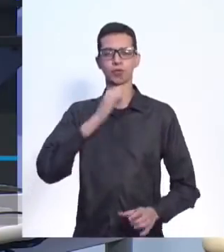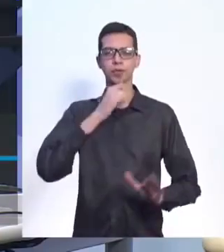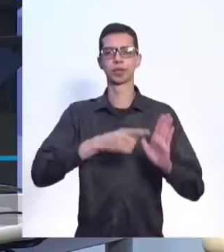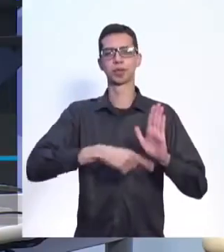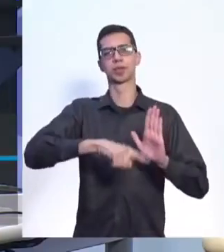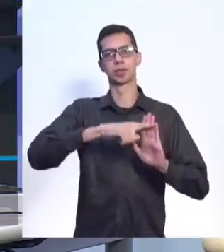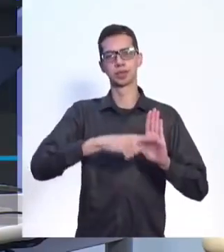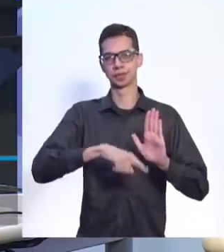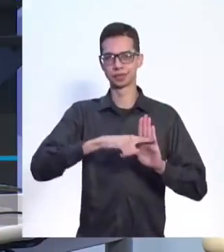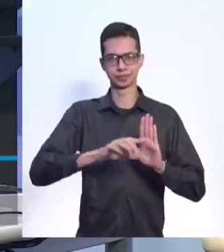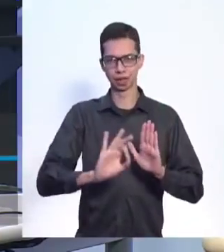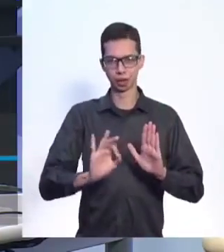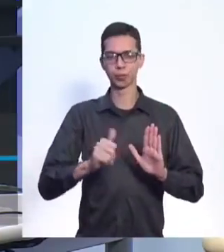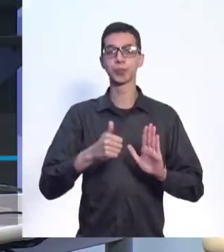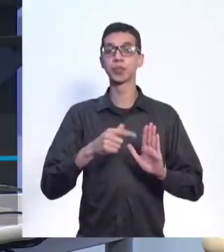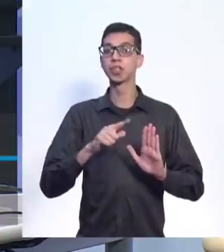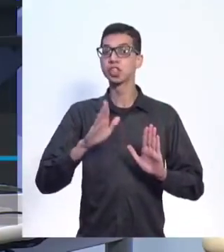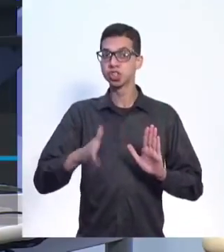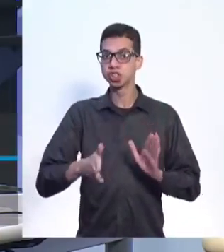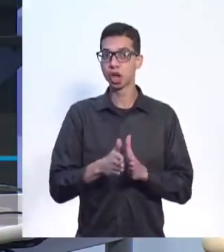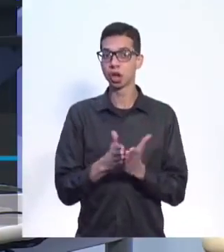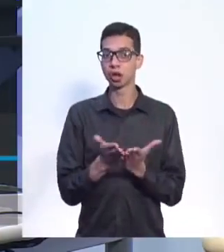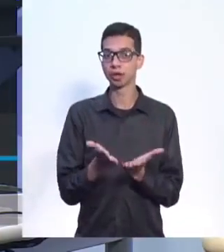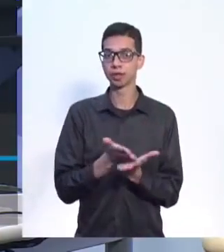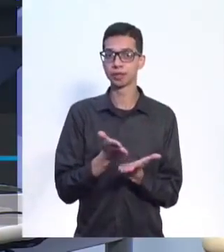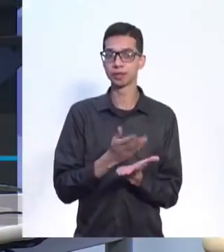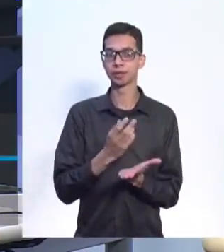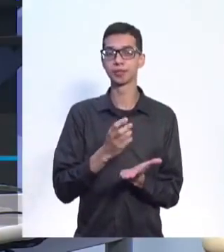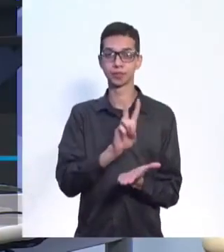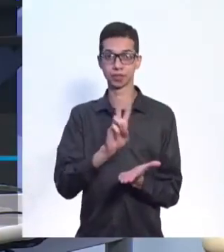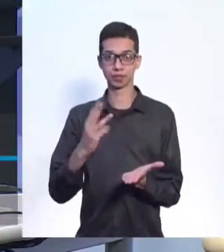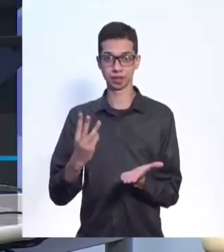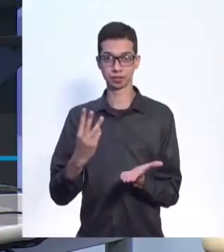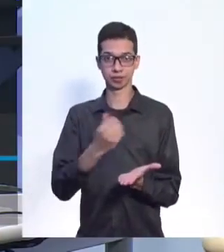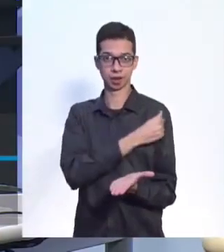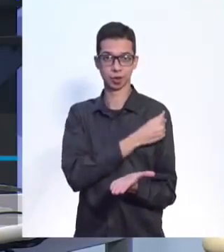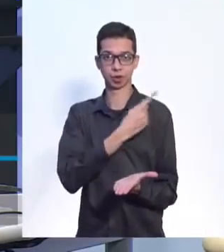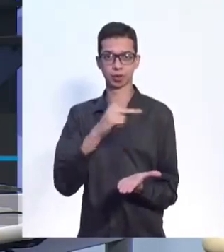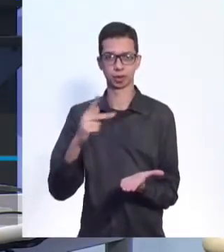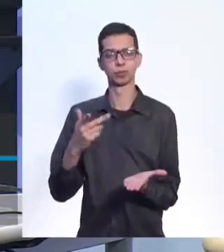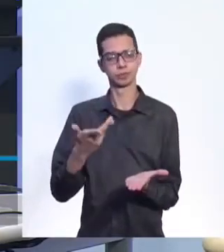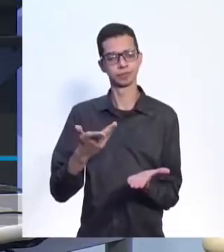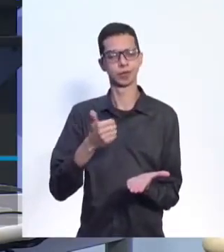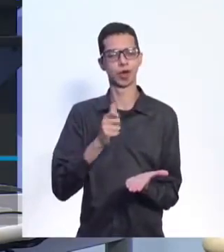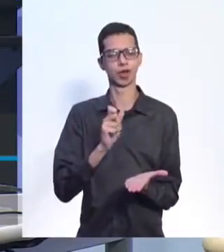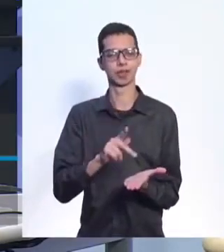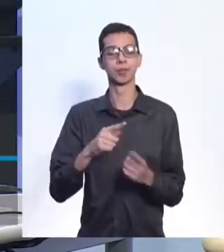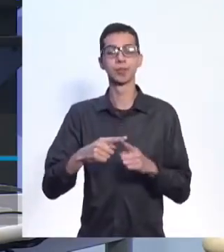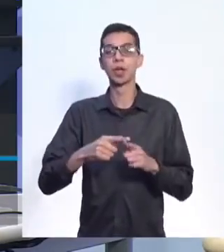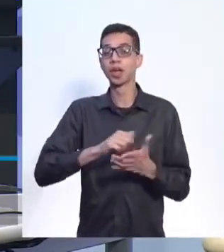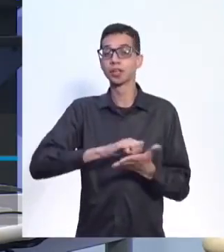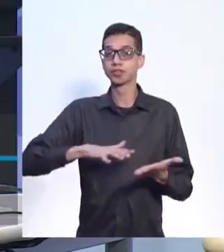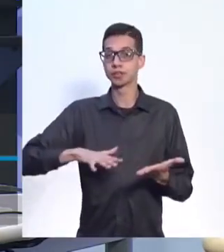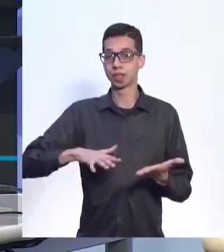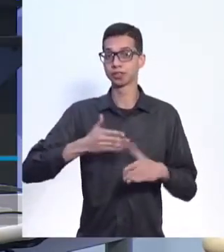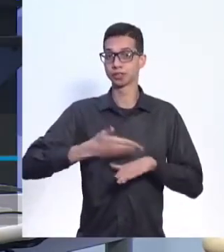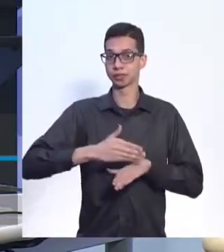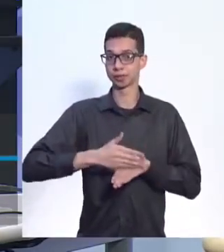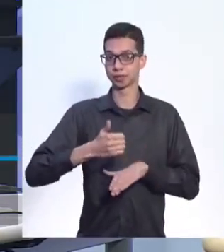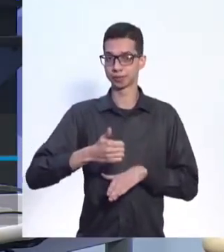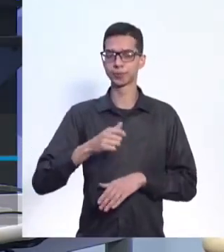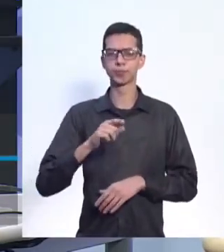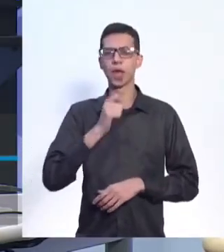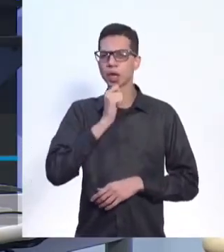volume 3, deixe ele separado aí, nós vamos fazer uma atividade dele. Se você não pegou, não se preocupe, você vai